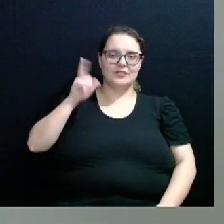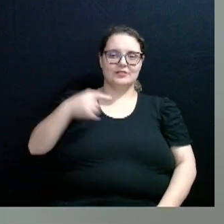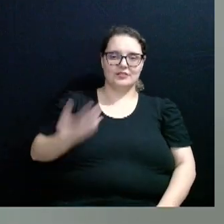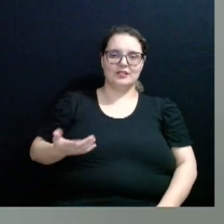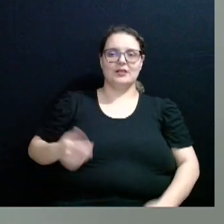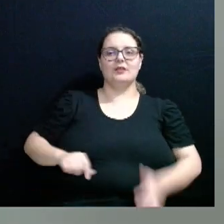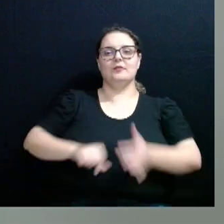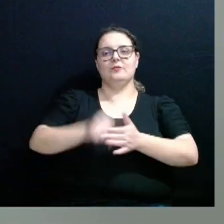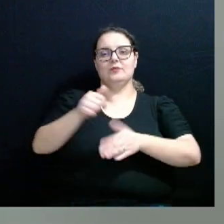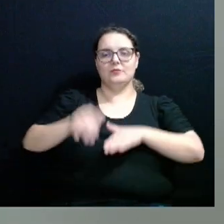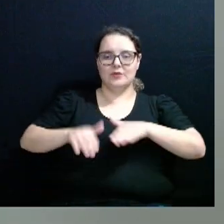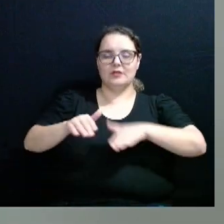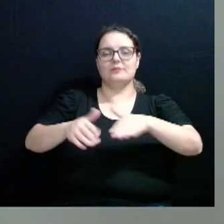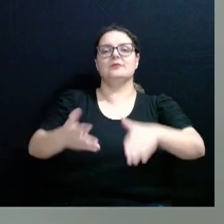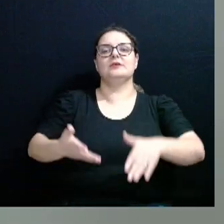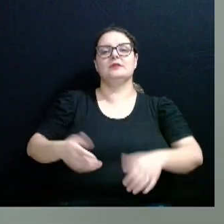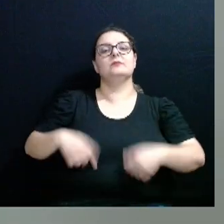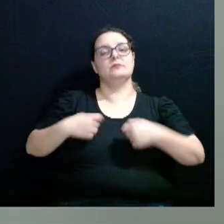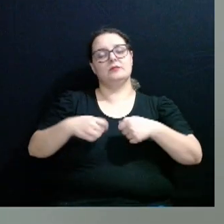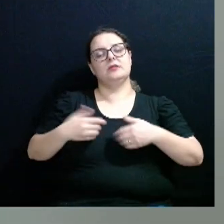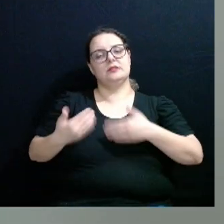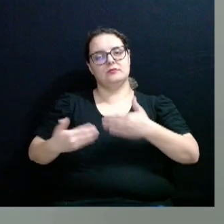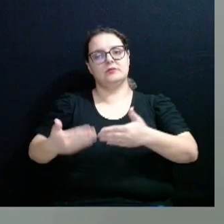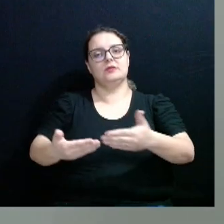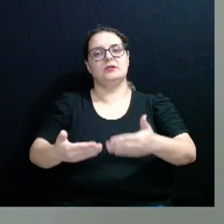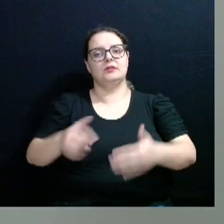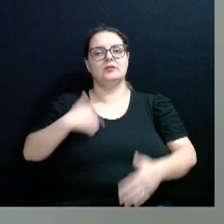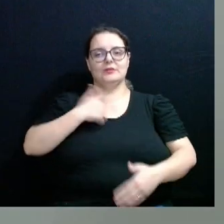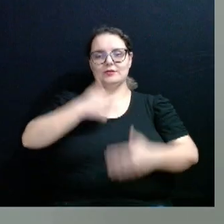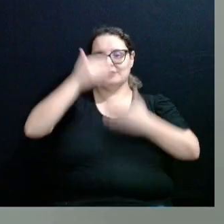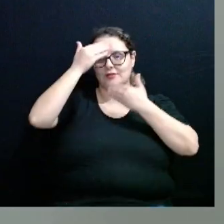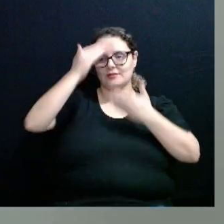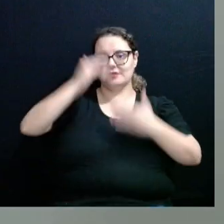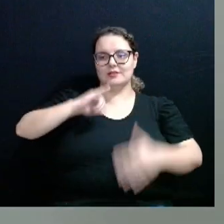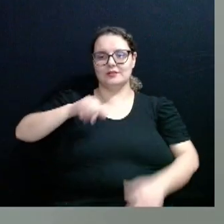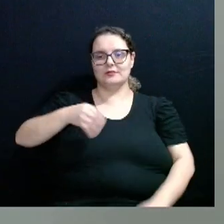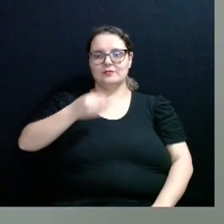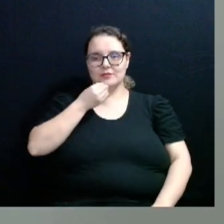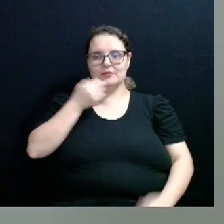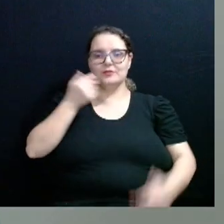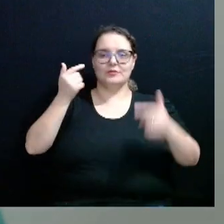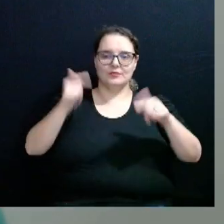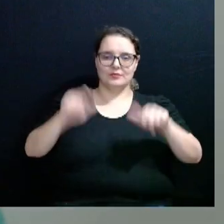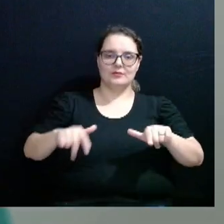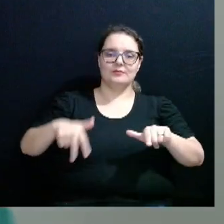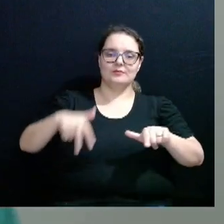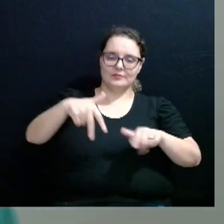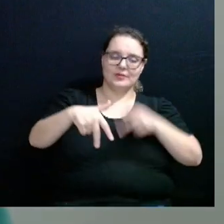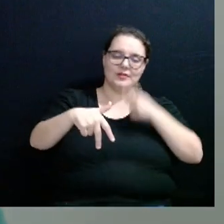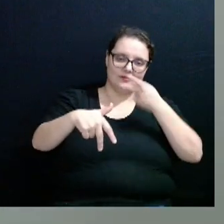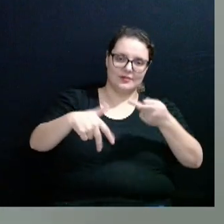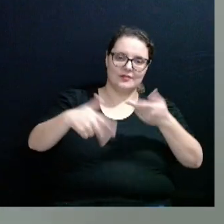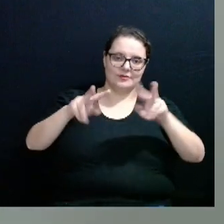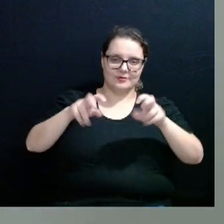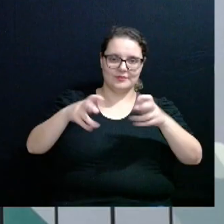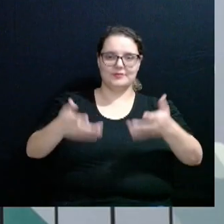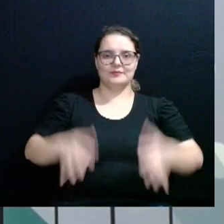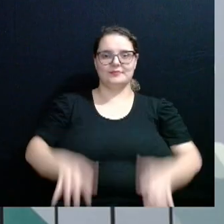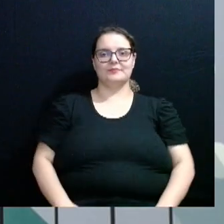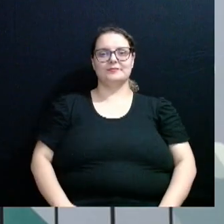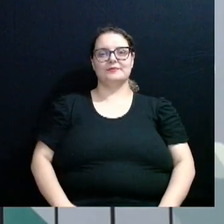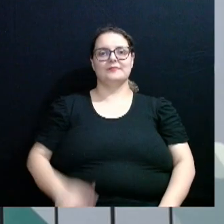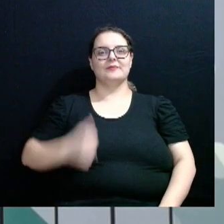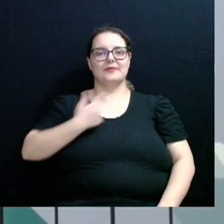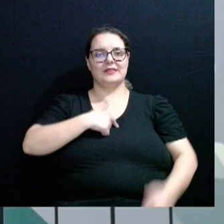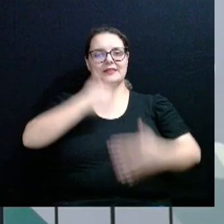deve ser dado e nós agradecemos muito a oportunidade e o espaço para falar um pouquinho sobre isso. Que agradecemos a